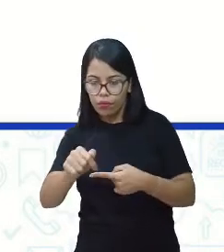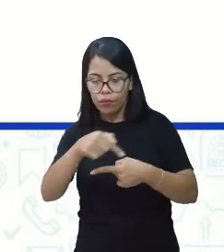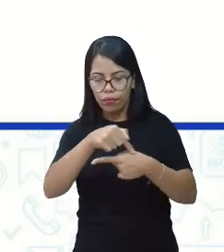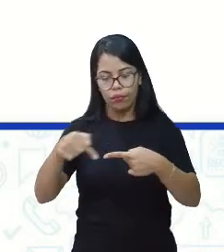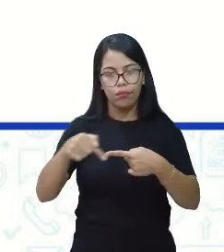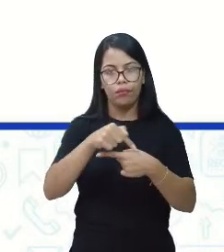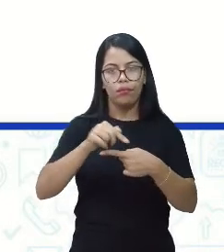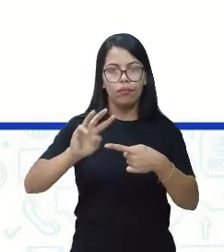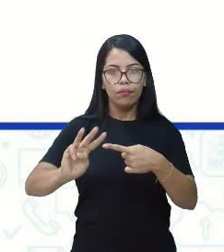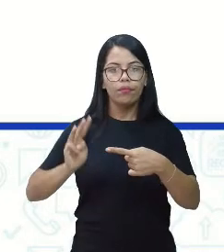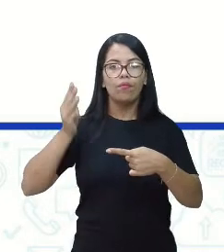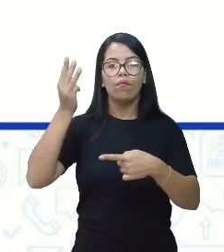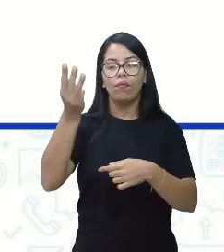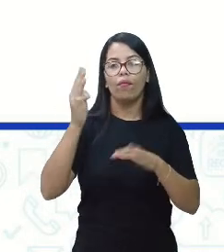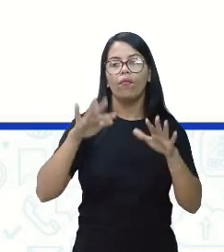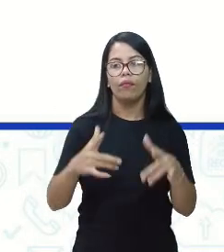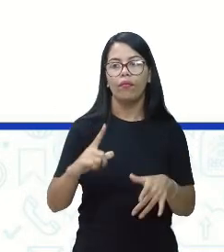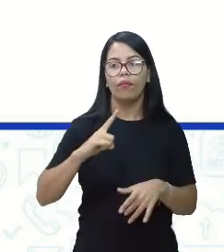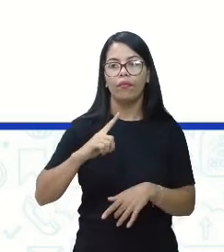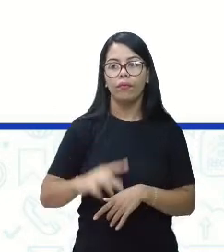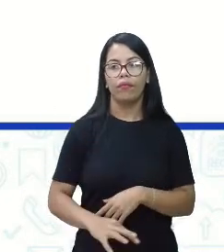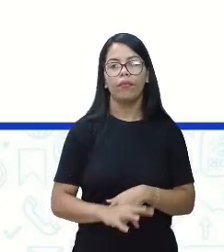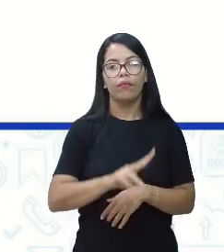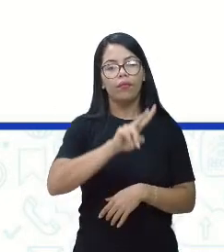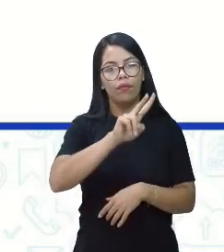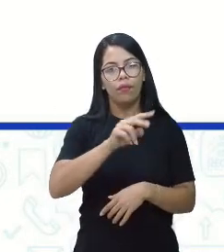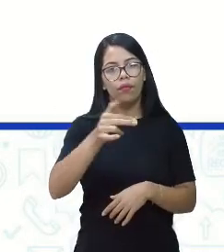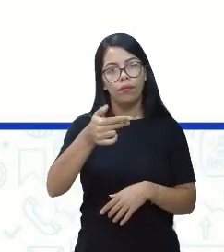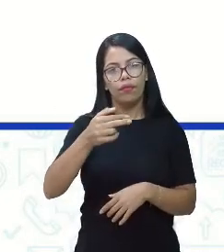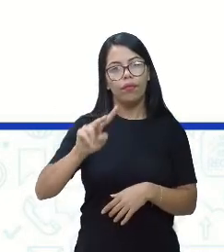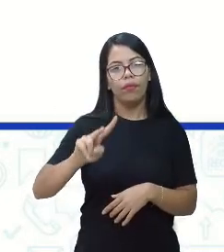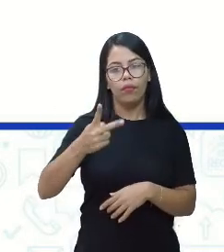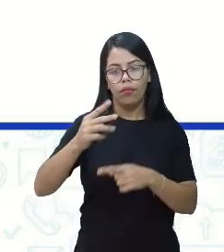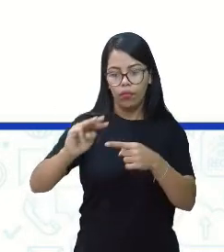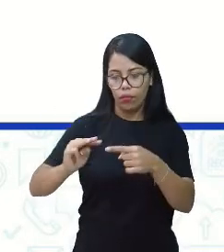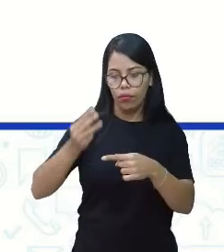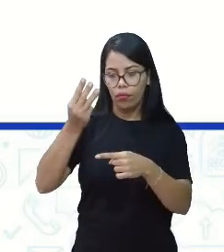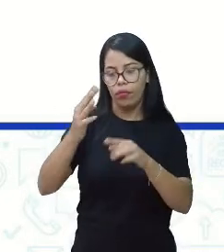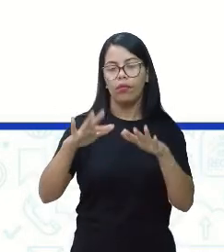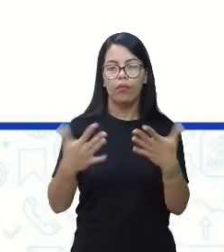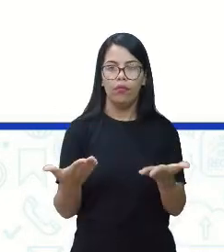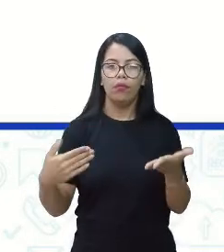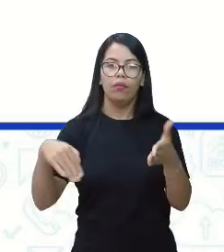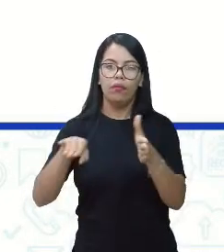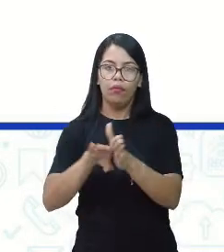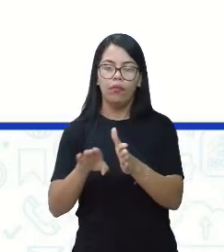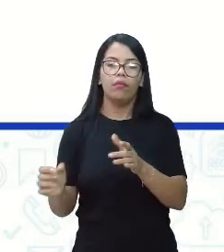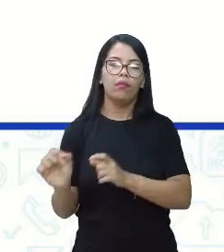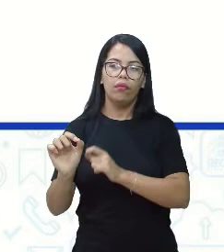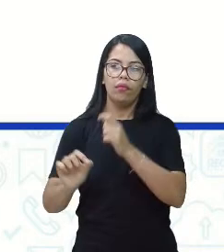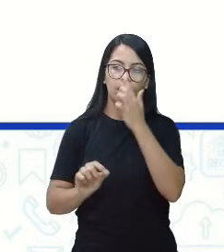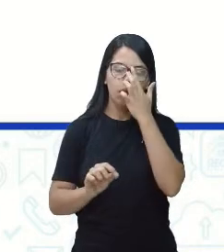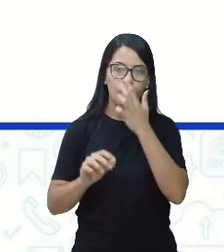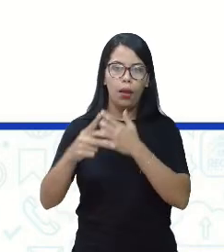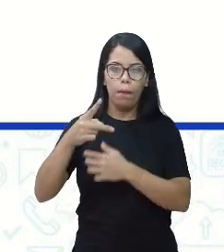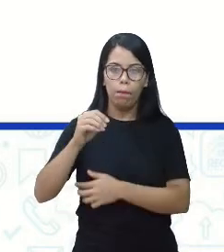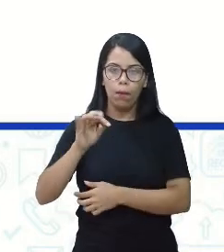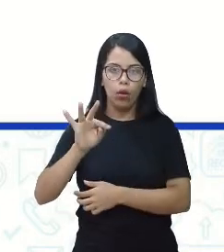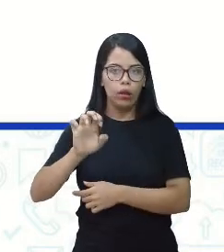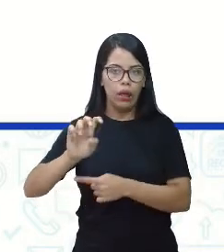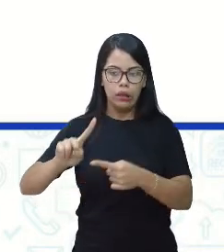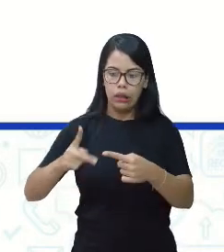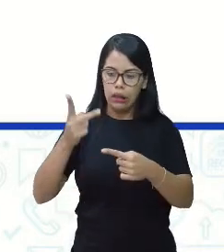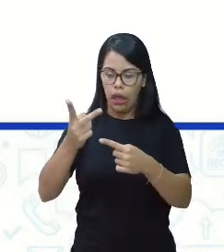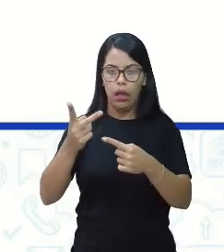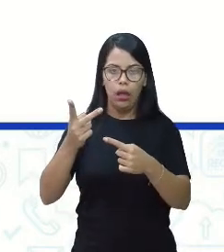ao cubo. Então, eu tenho aqui, ó, 2 elevado ao cubo, e aí eu já chego no conceito de potenciação. Como é que eu